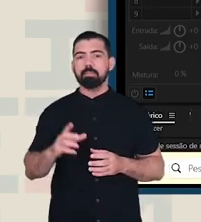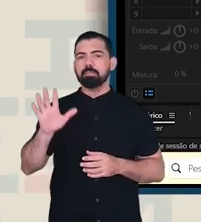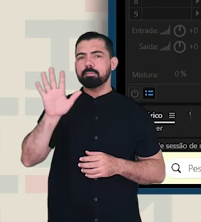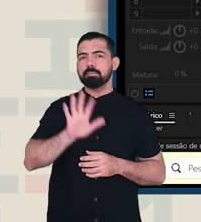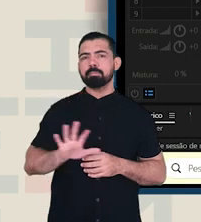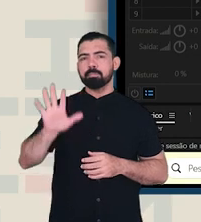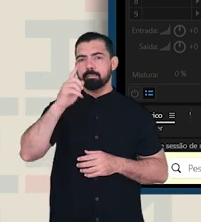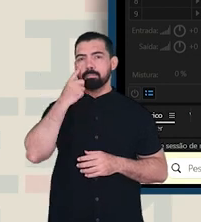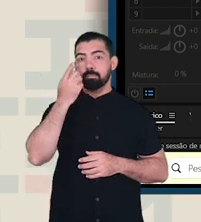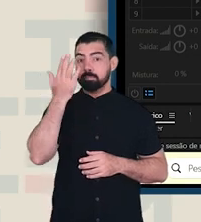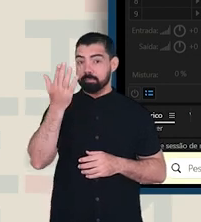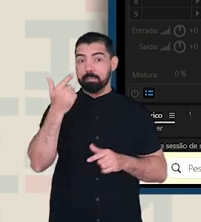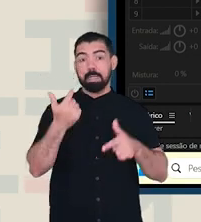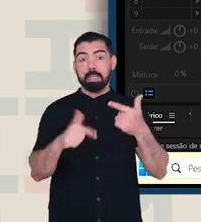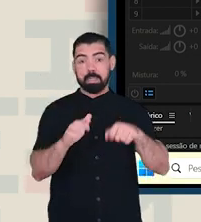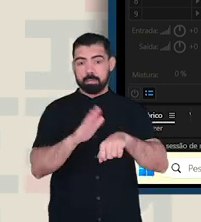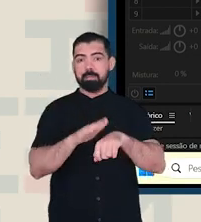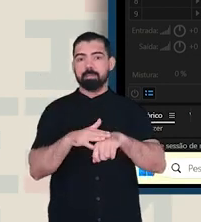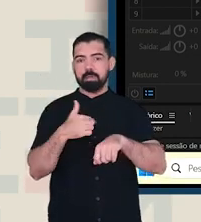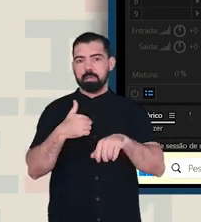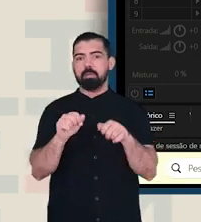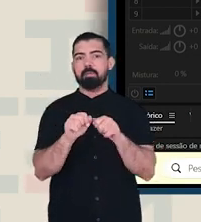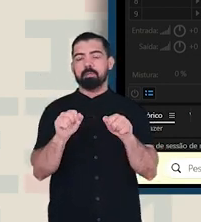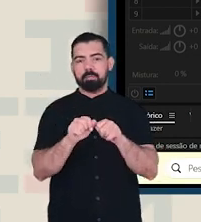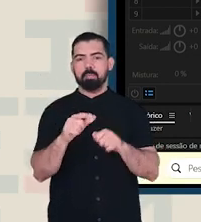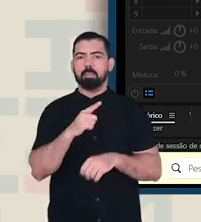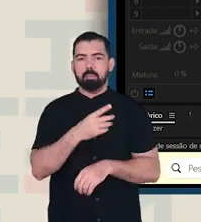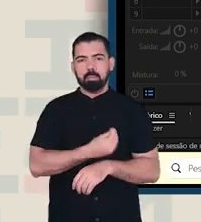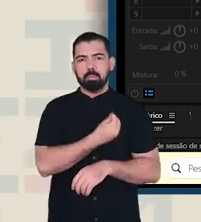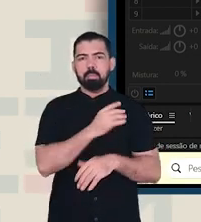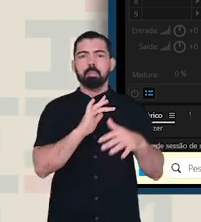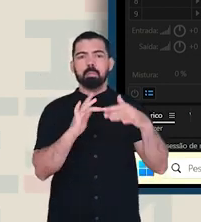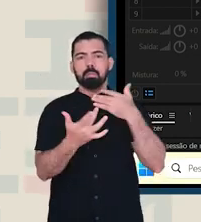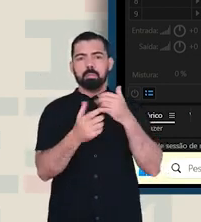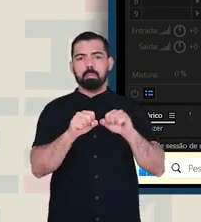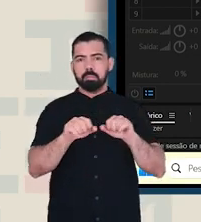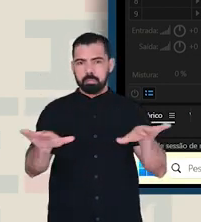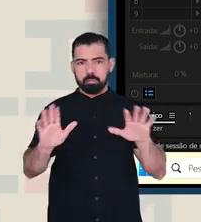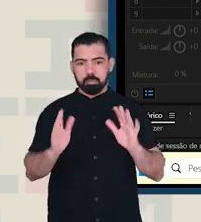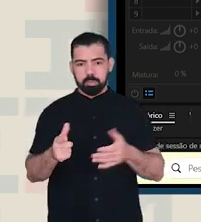Este é um trabalho que eu fiz. Está nas redes e tudo mais.